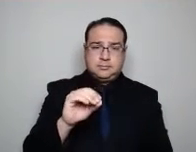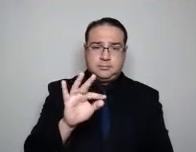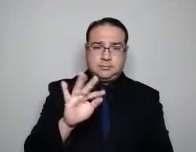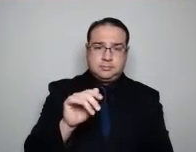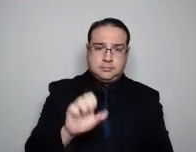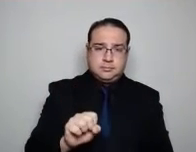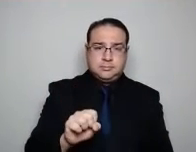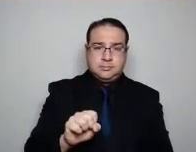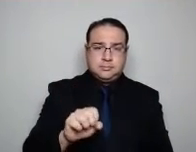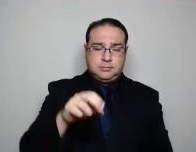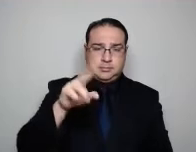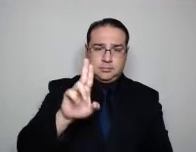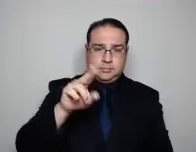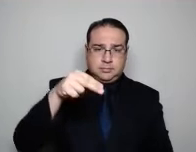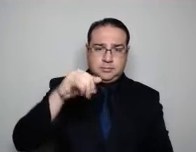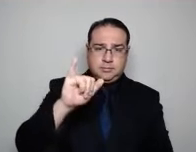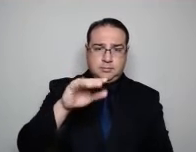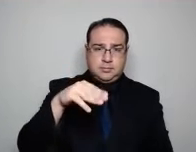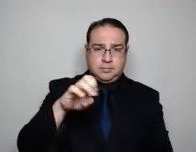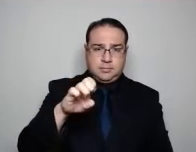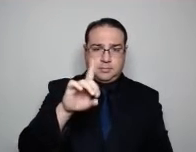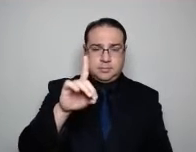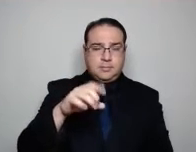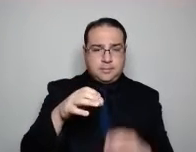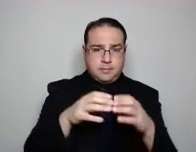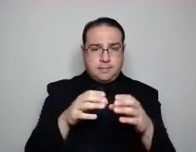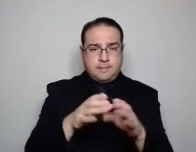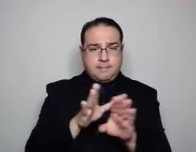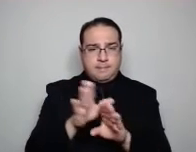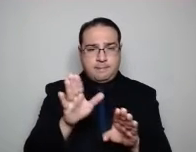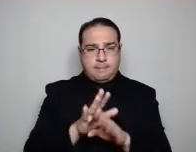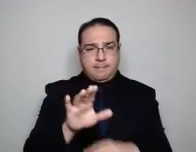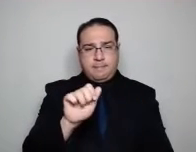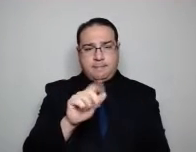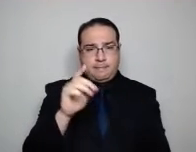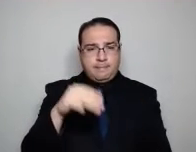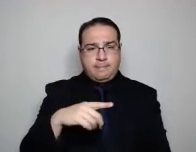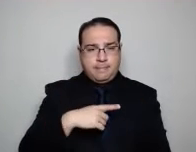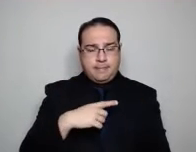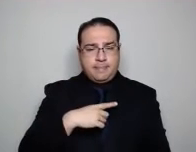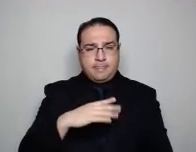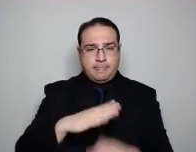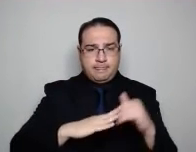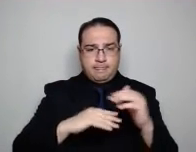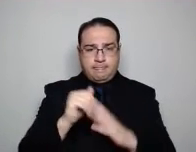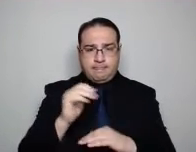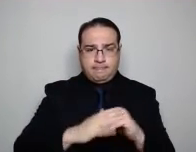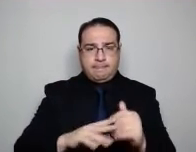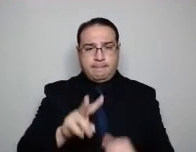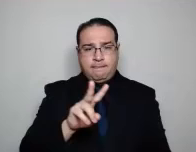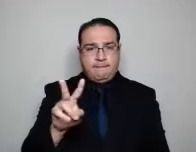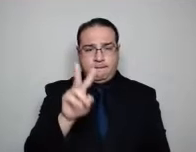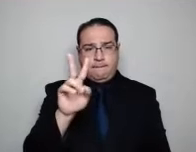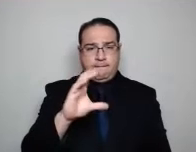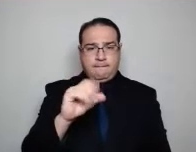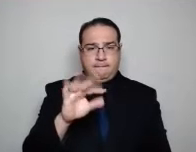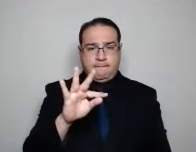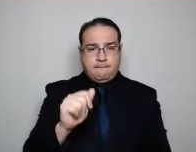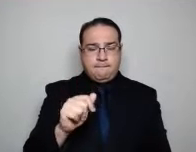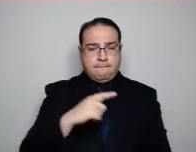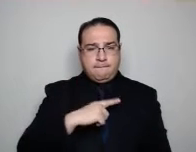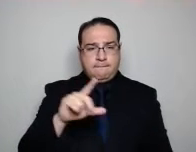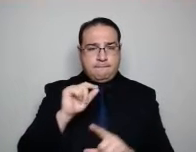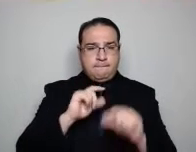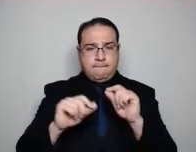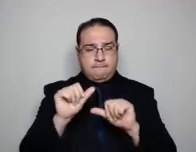seguinte: o Conselho de Administração tem competência para decidir sobre o valor da cota. E ele pode alterar o valor da cota